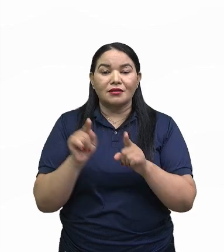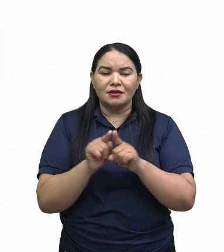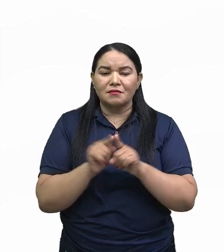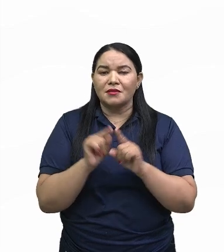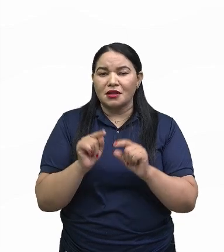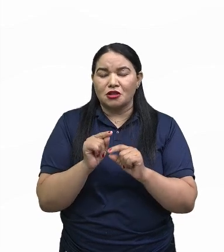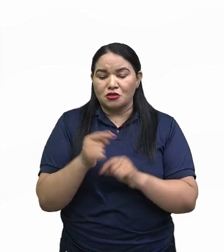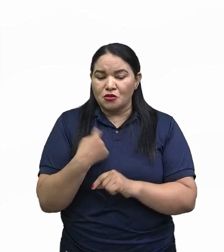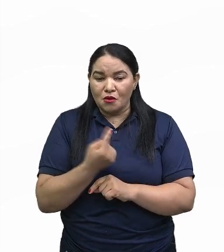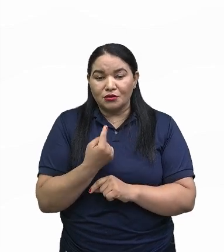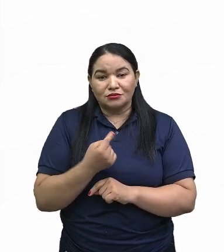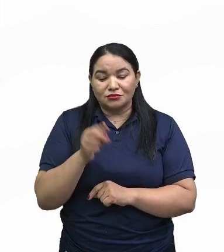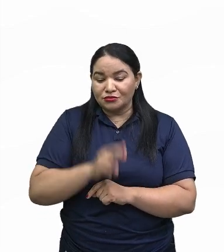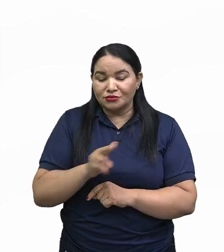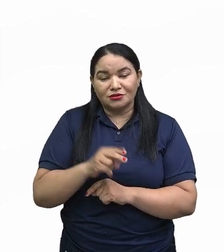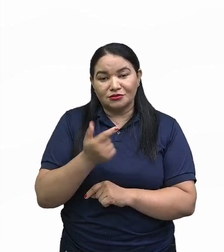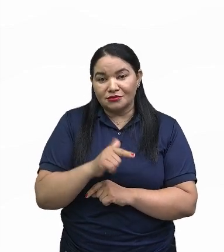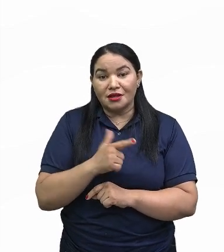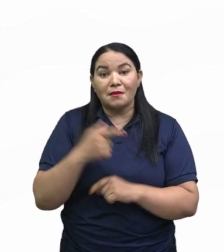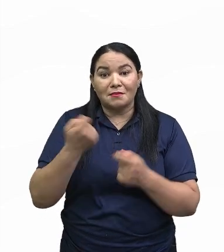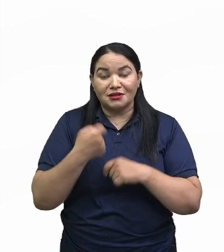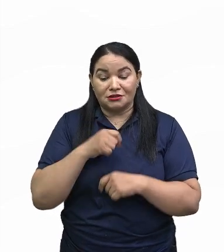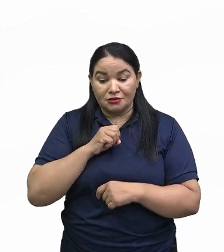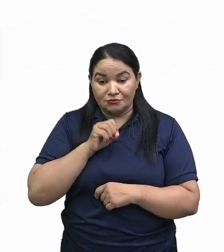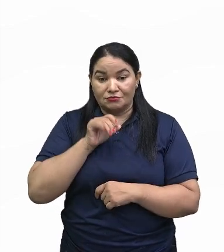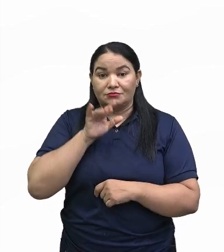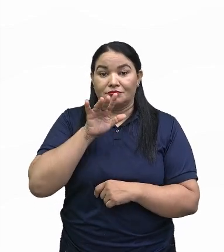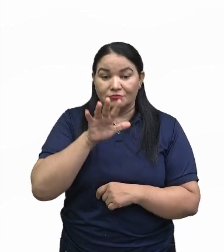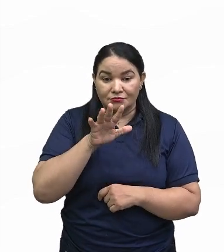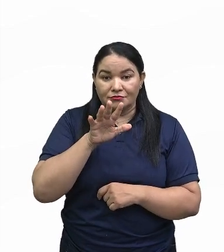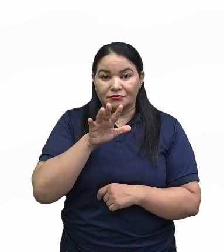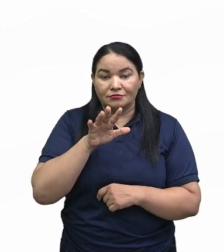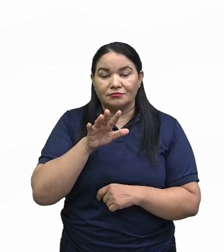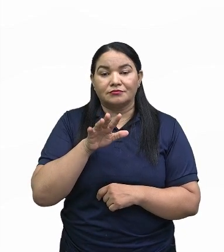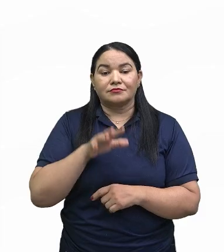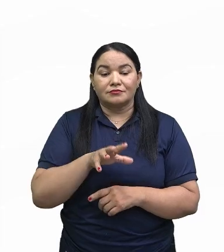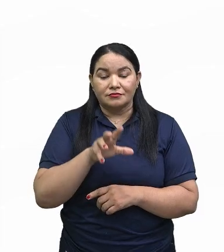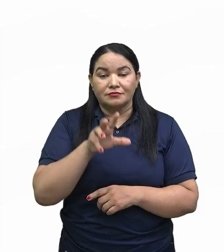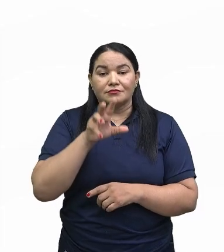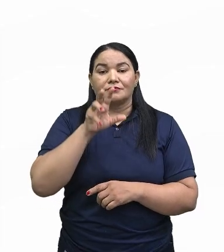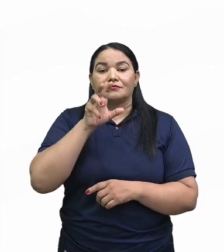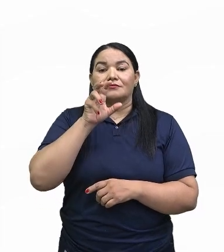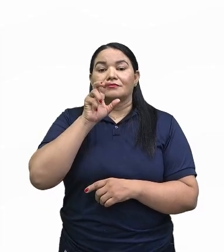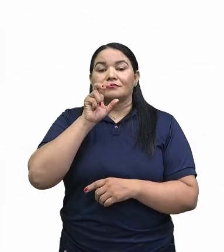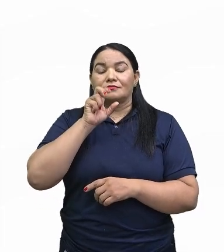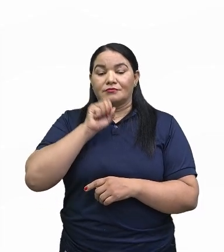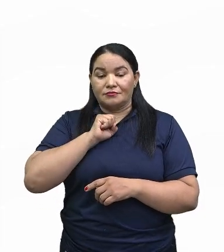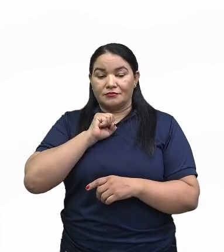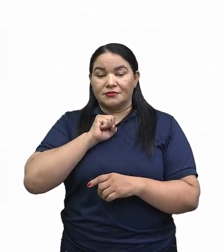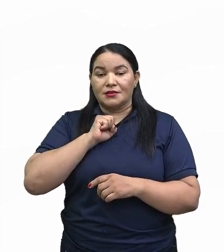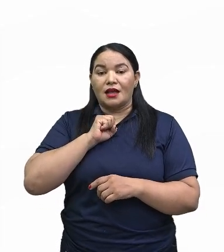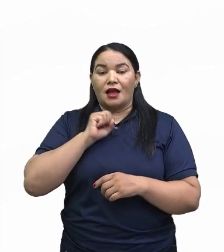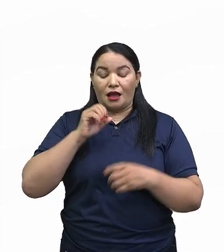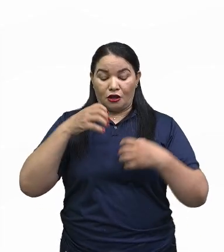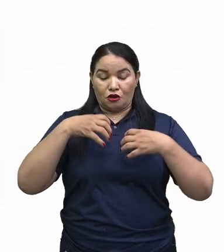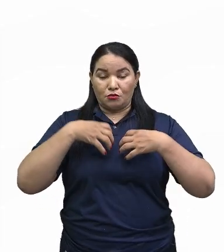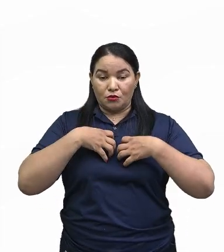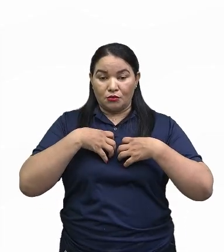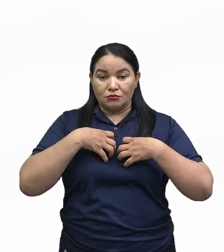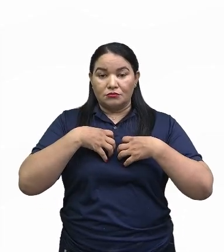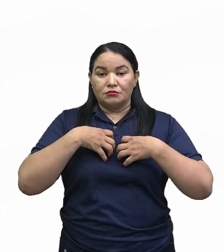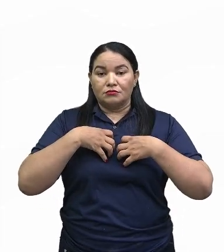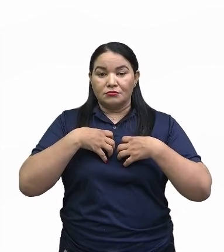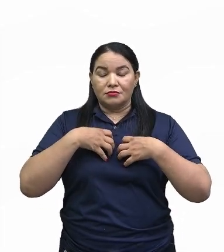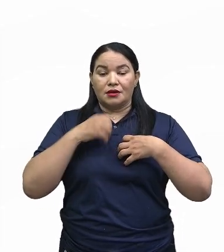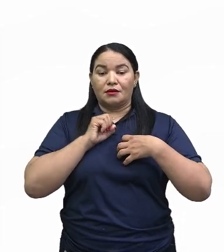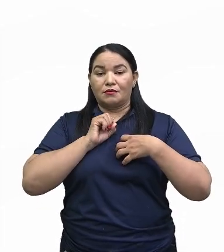não é necessário e é preciso ser eliminado. Lá a hemácia leva esse gás carbônico de volta para os pulmões e é justamente o gás carbônico que a